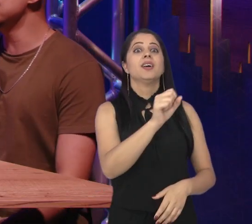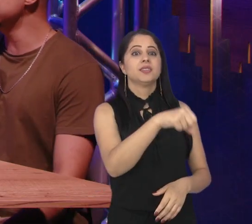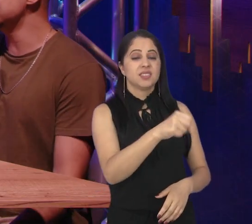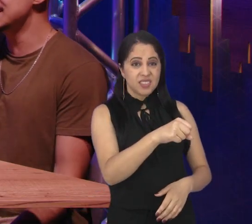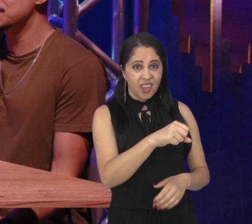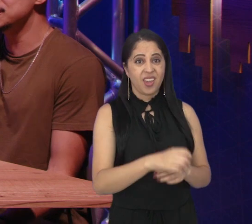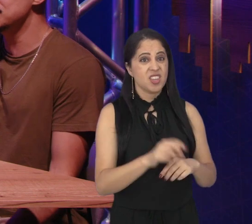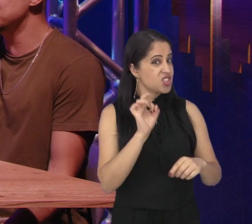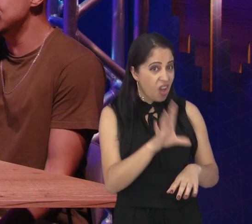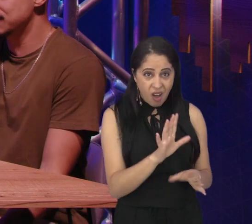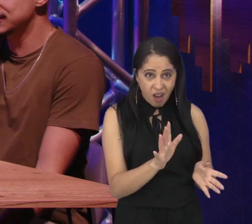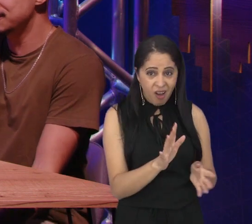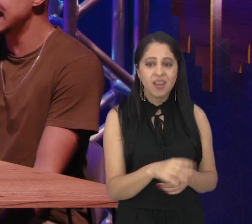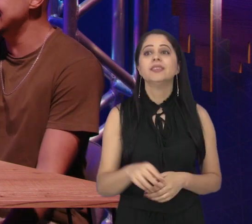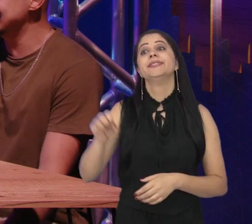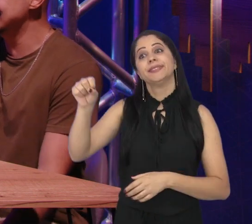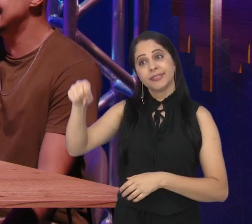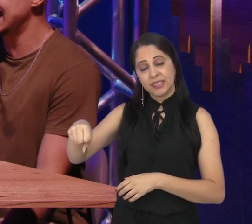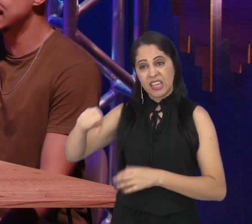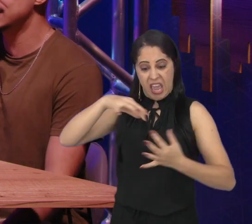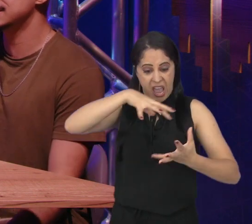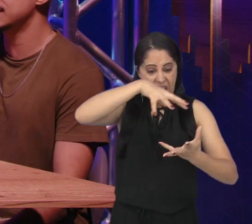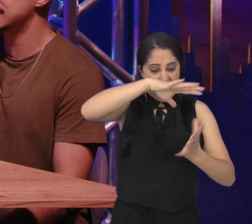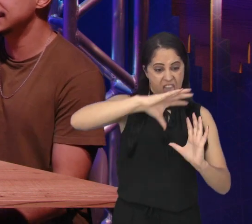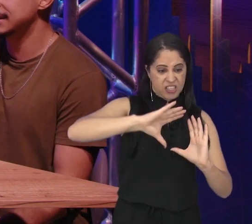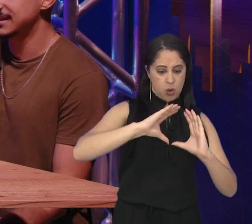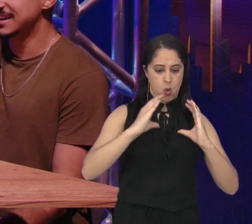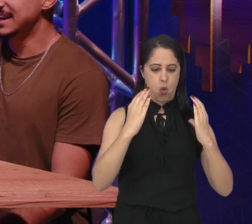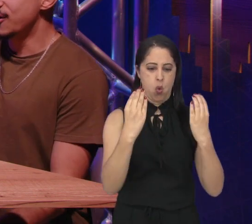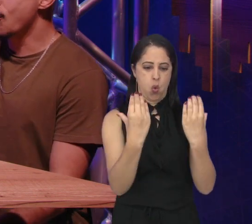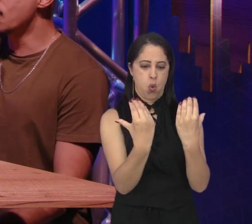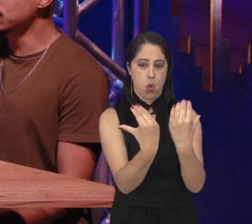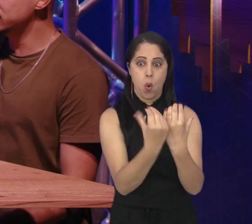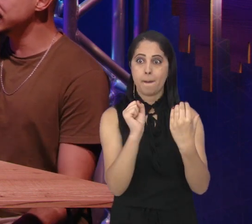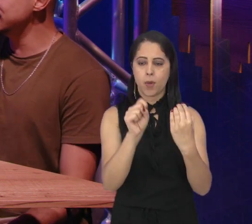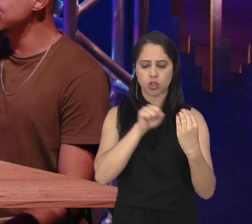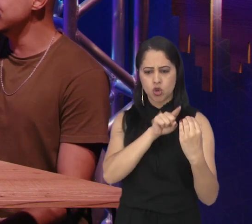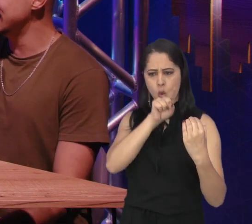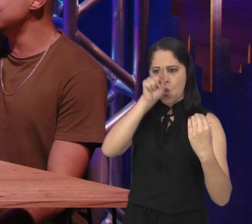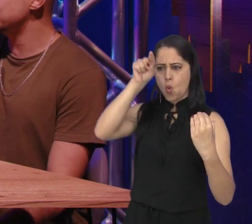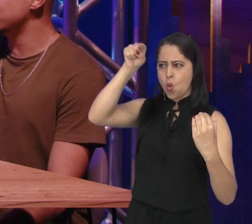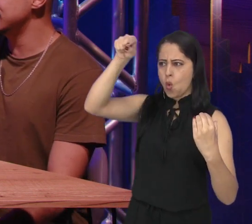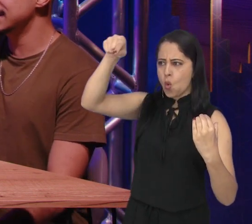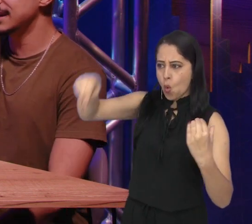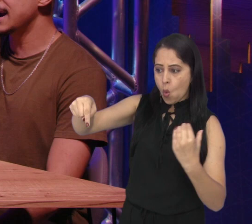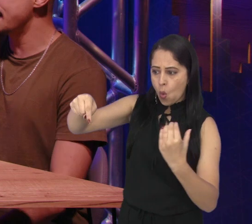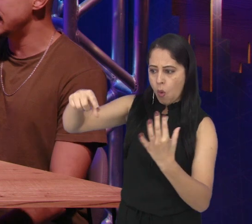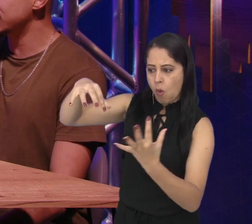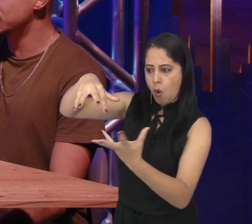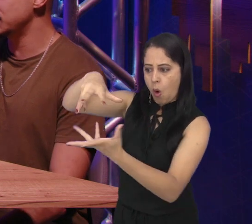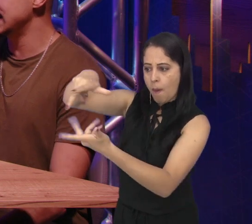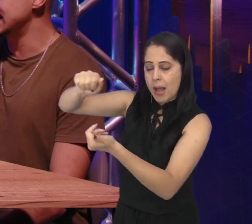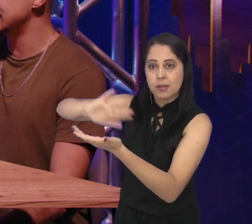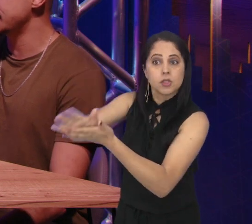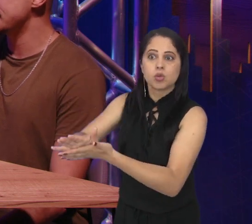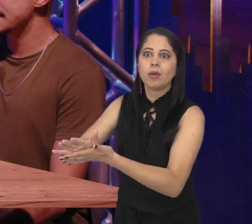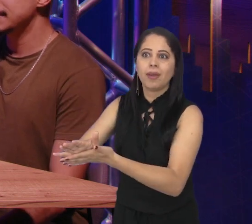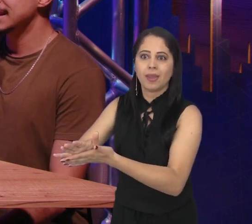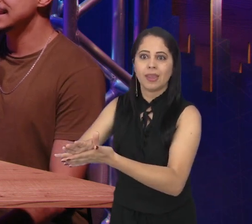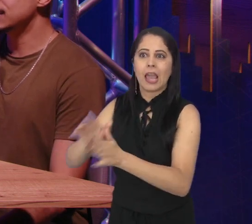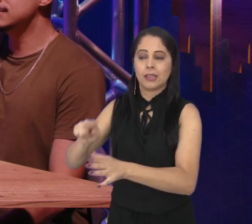tipo, explodiu o planeta. Explodiu o planeta inteiro. Então, assim, com um tiro, eles podem acabar com um